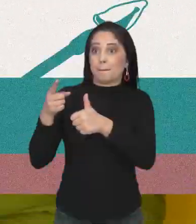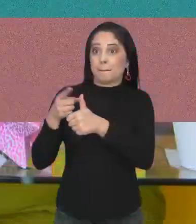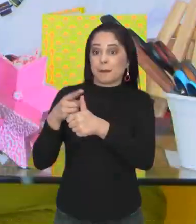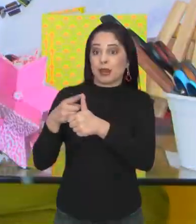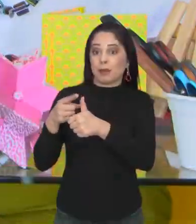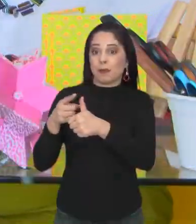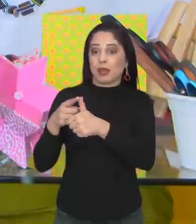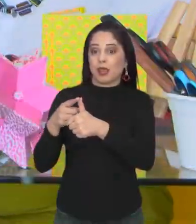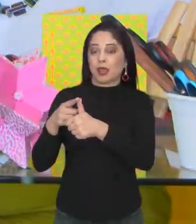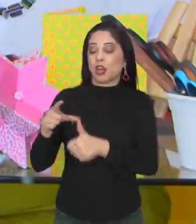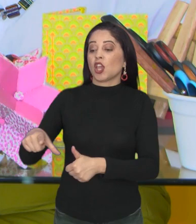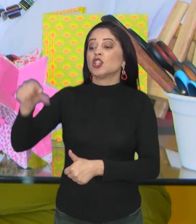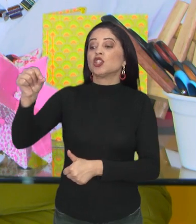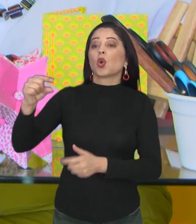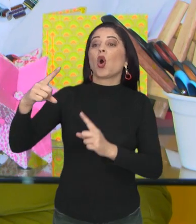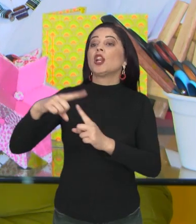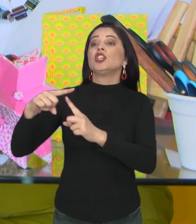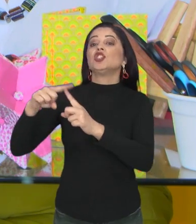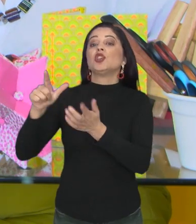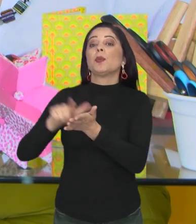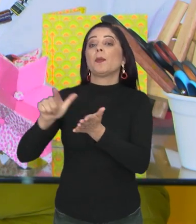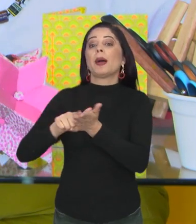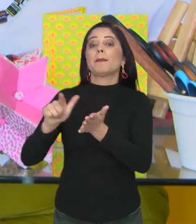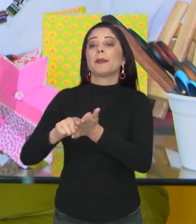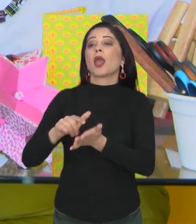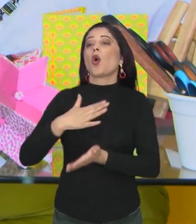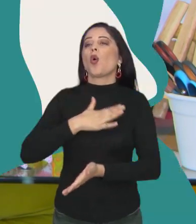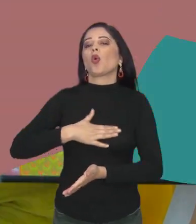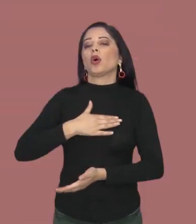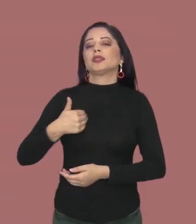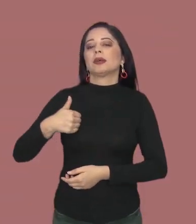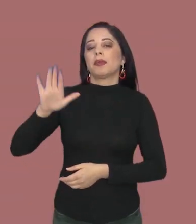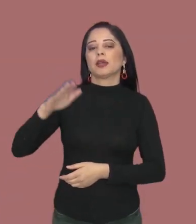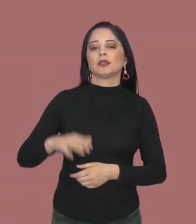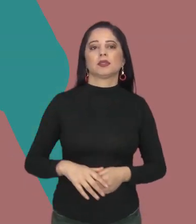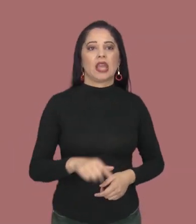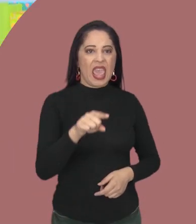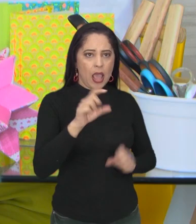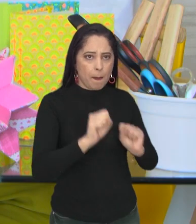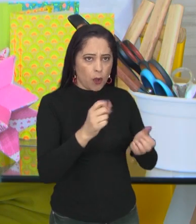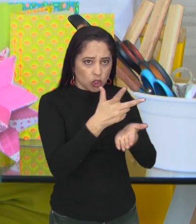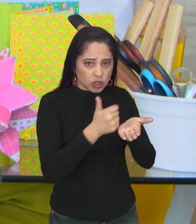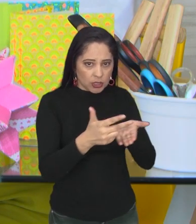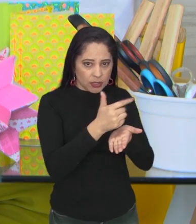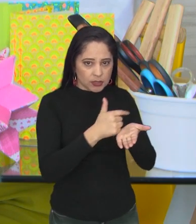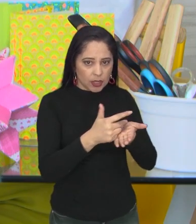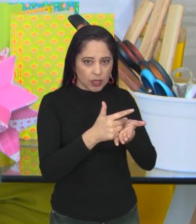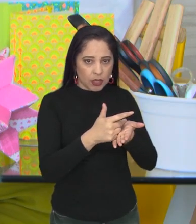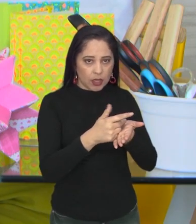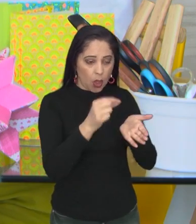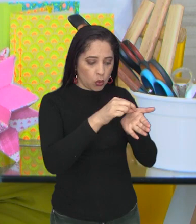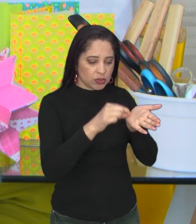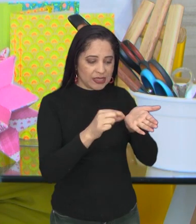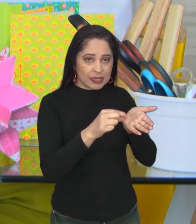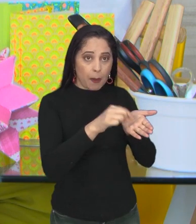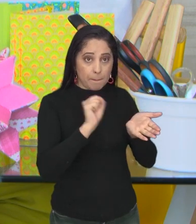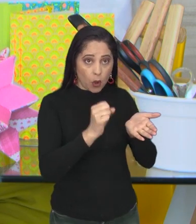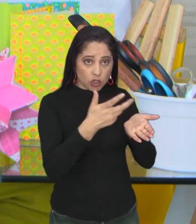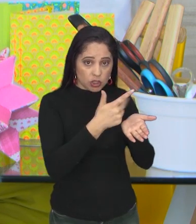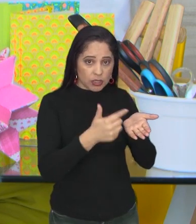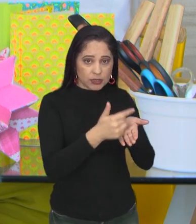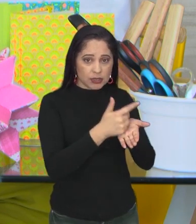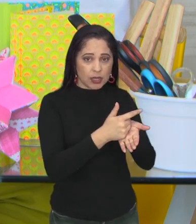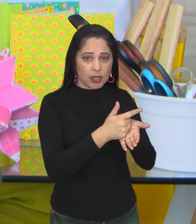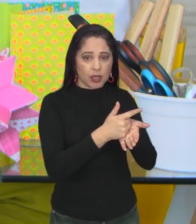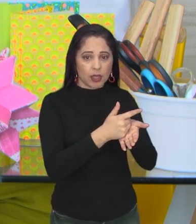o primeiro passo você vai escolher o tipo de papel que você quer esse daqui eu posso desenhar é o pontilhado né